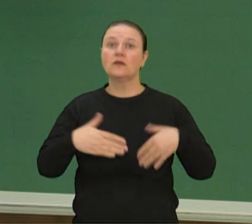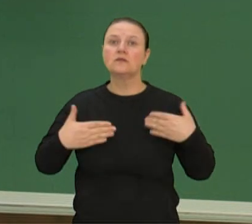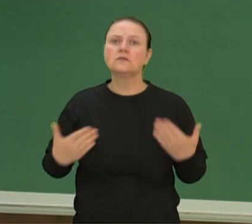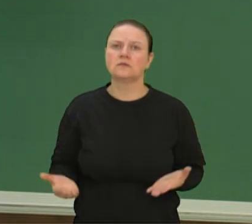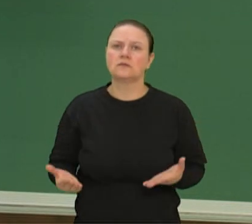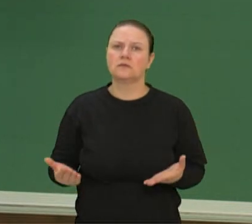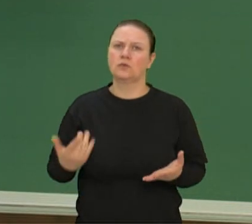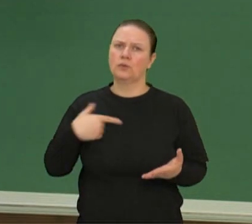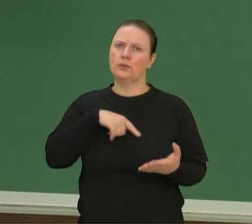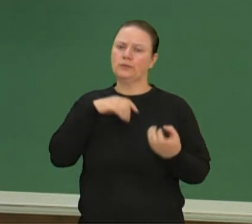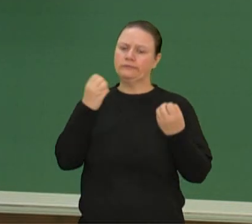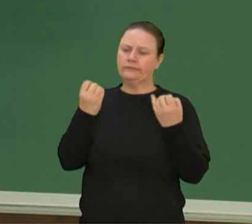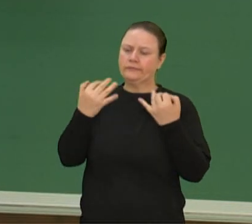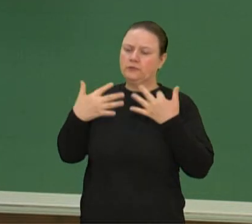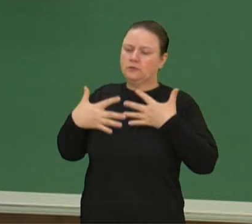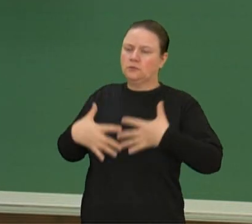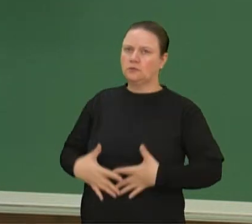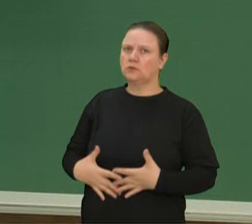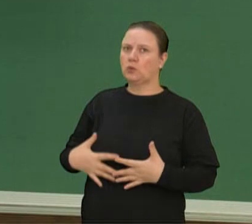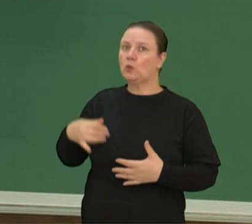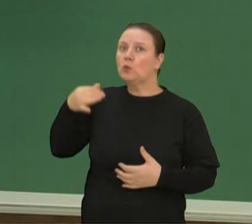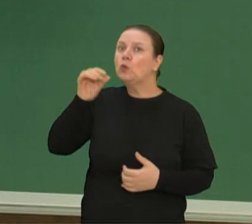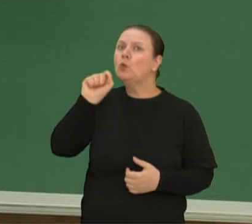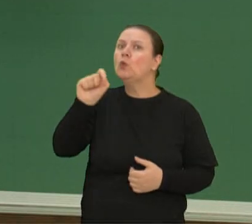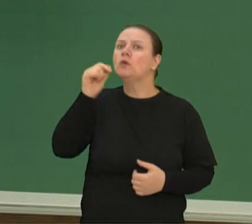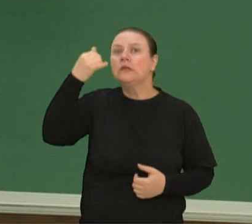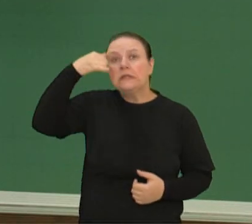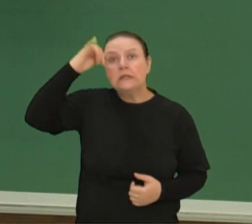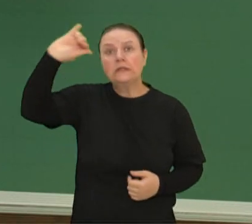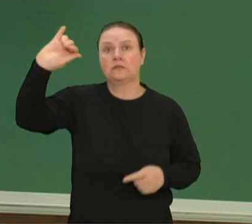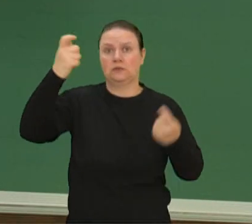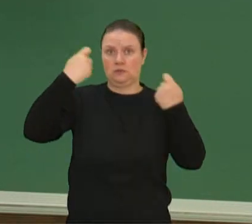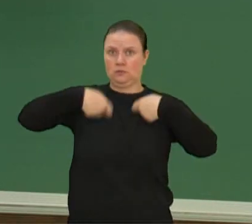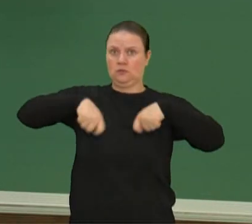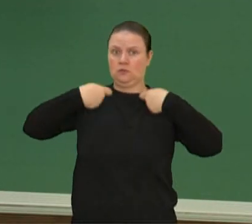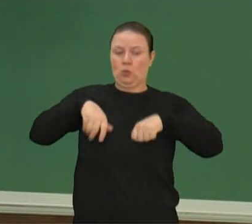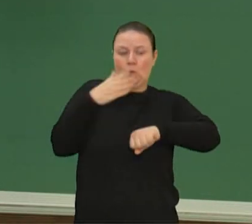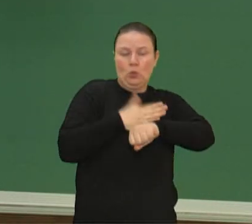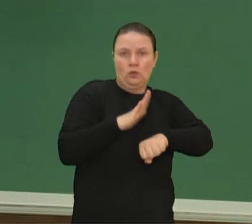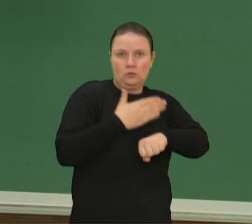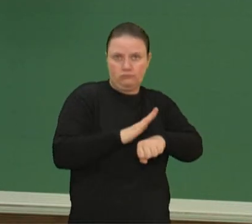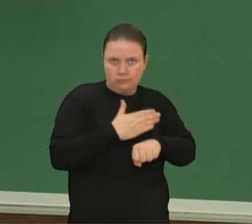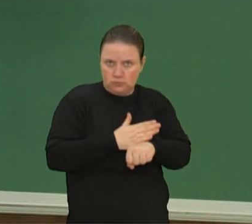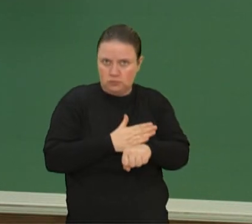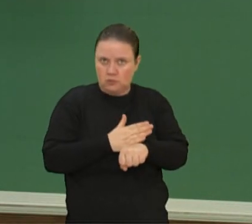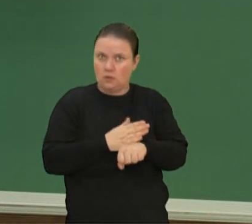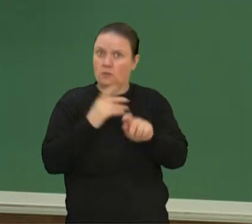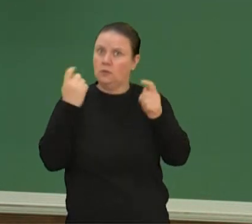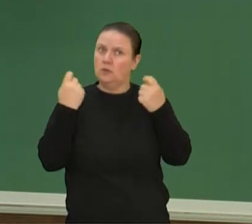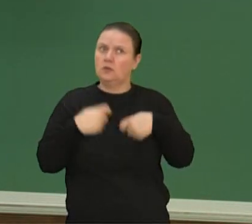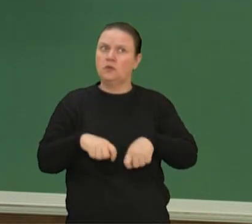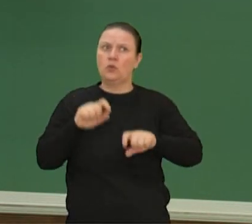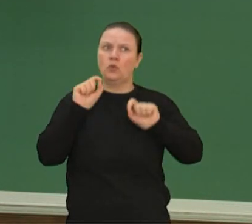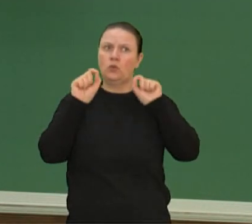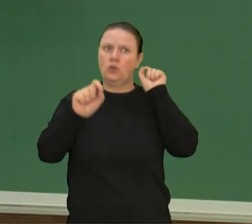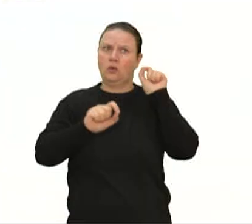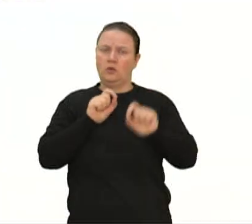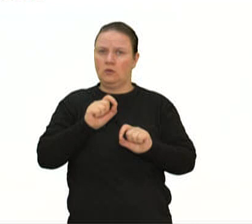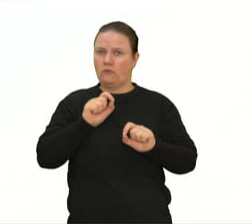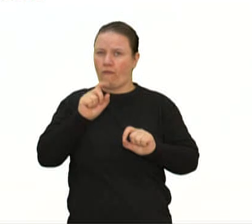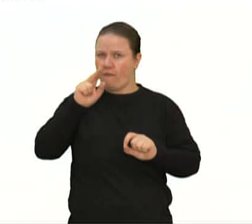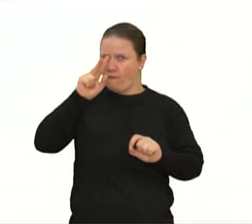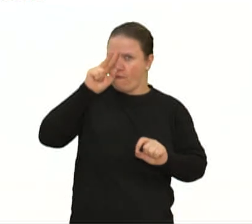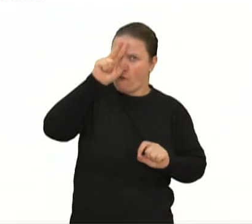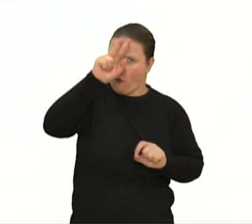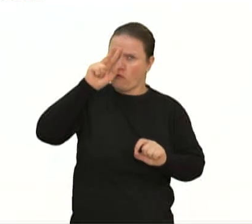Então, quando falamos sobre as precauções durante a prática de exercícios físicos em academias, devemos considerar intensidade